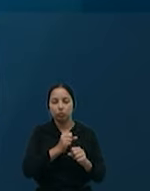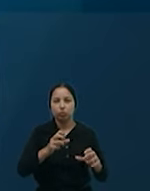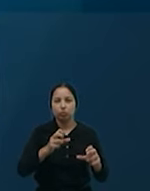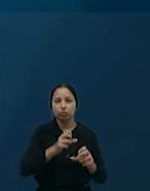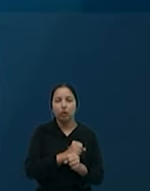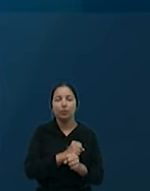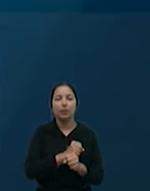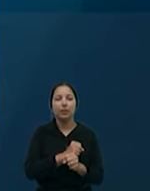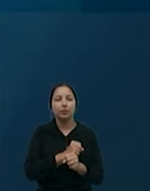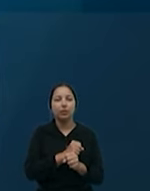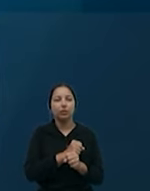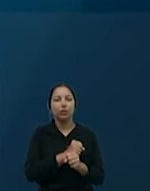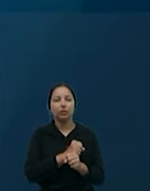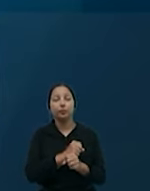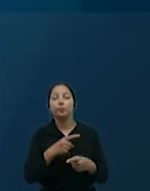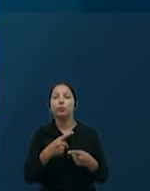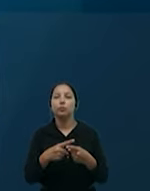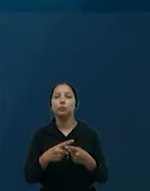Quando,